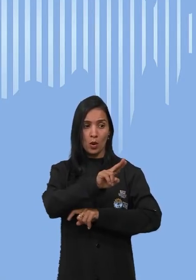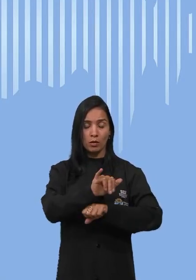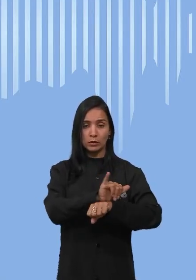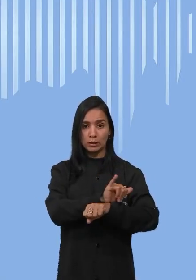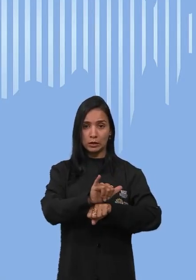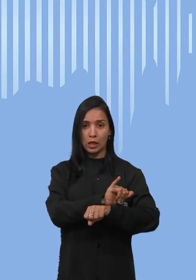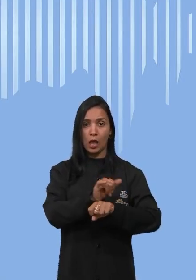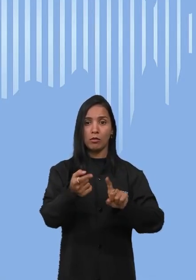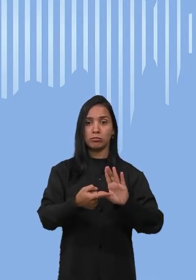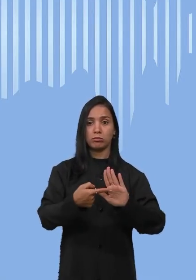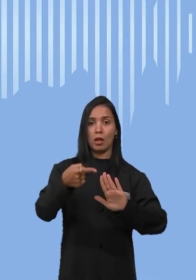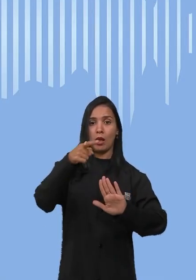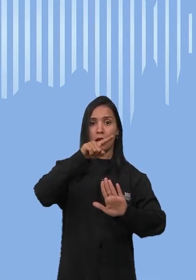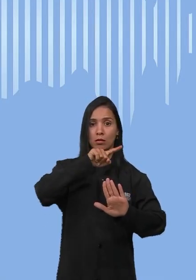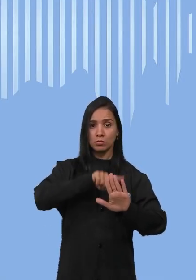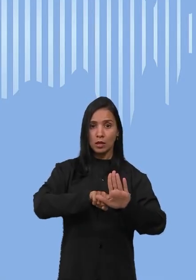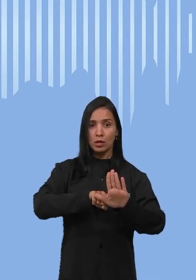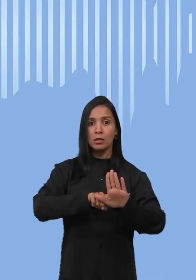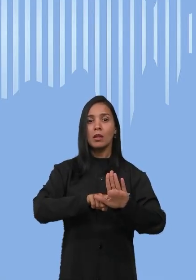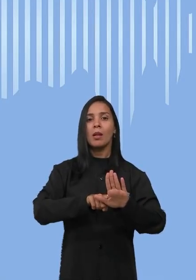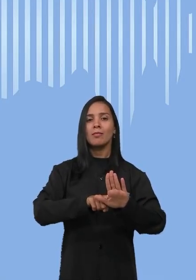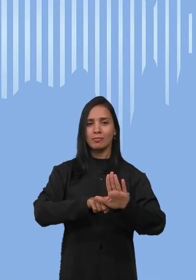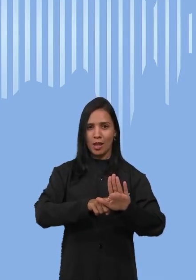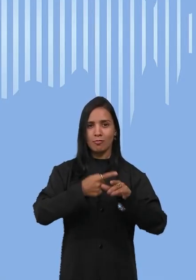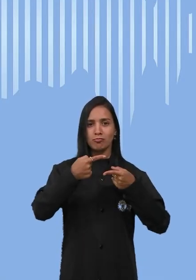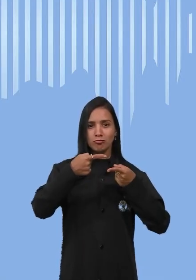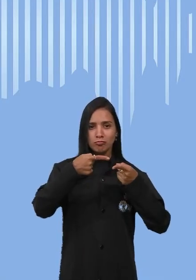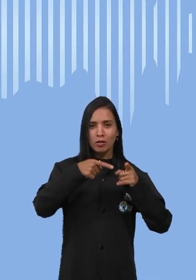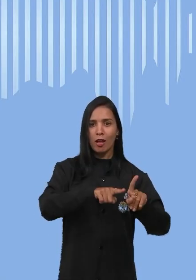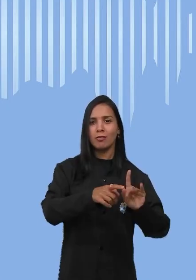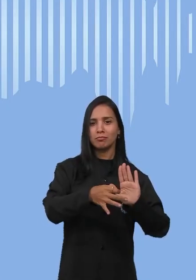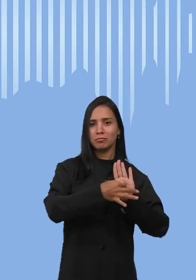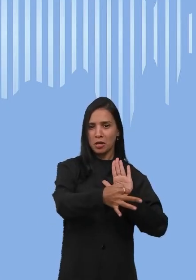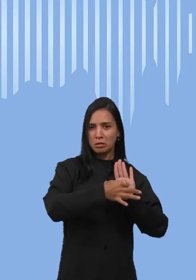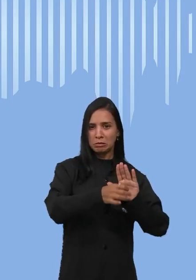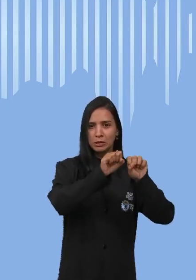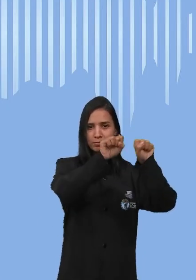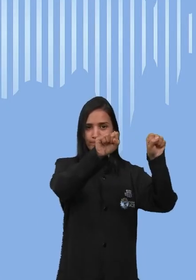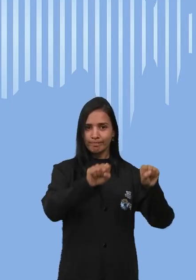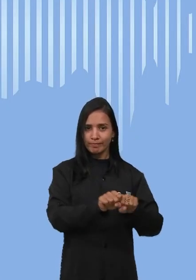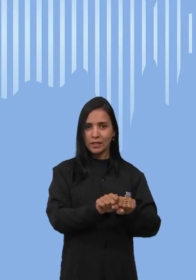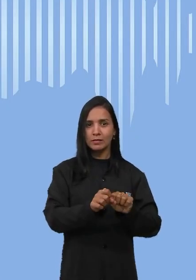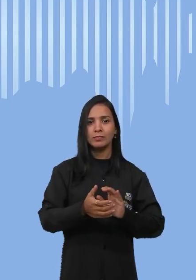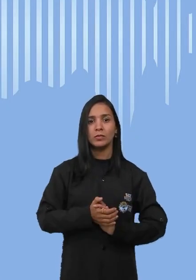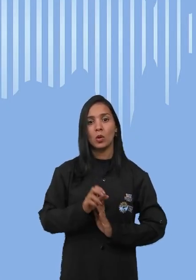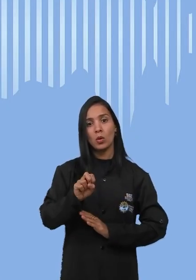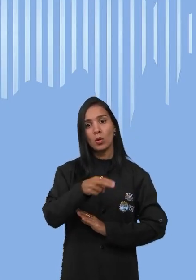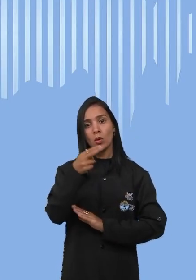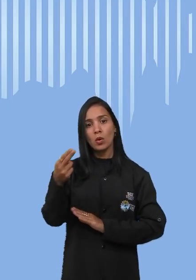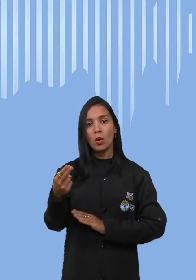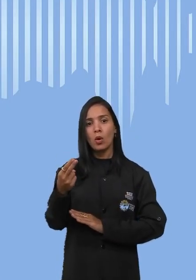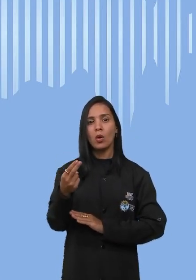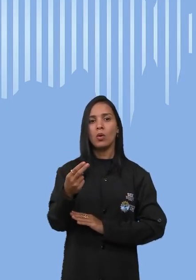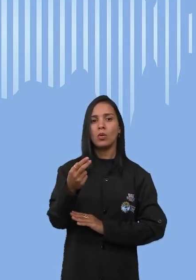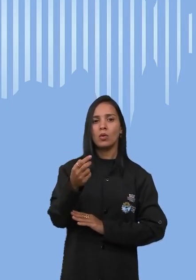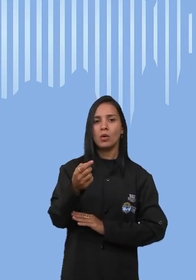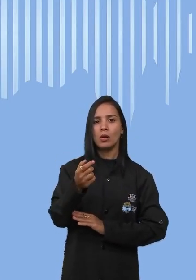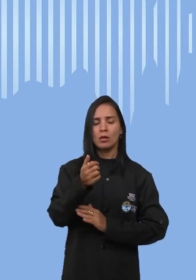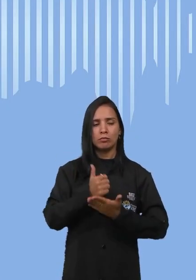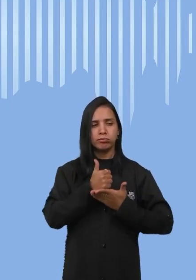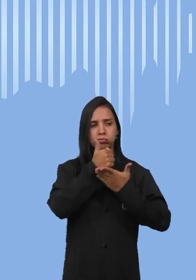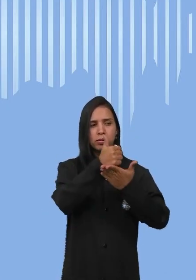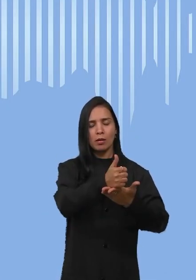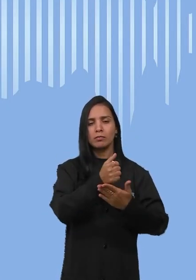criticar o regime. Eram compostas apenas para fins religiosos. E letra E, apoiavam a censura e o silêncio da